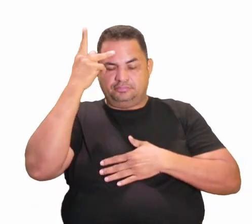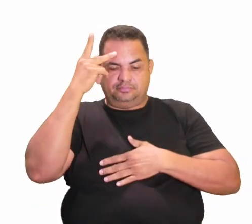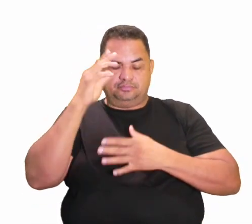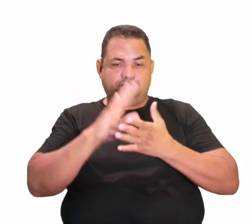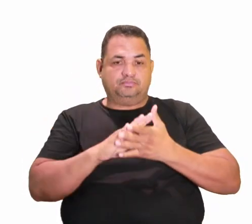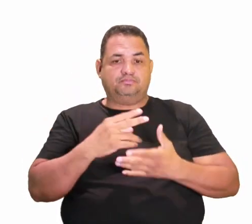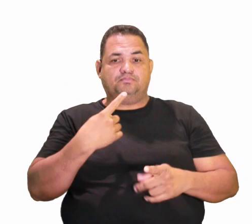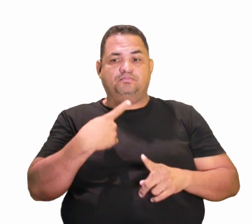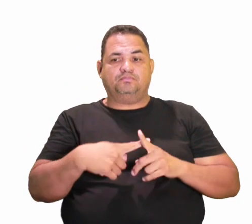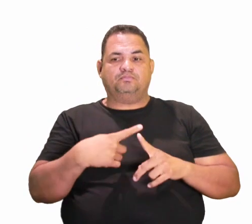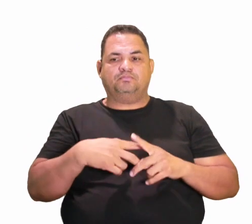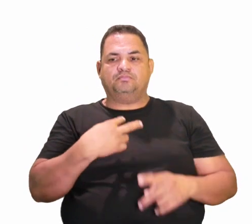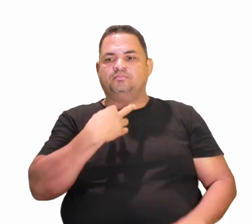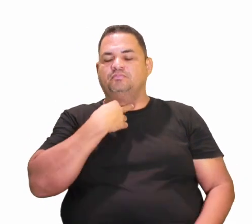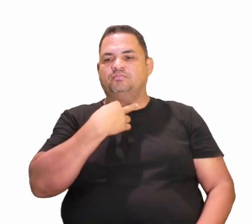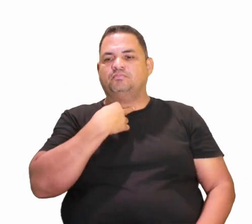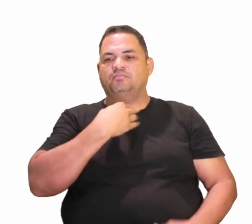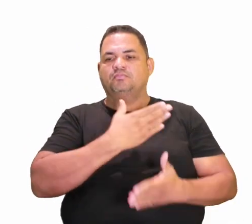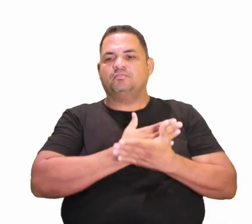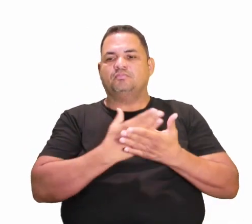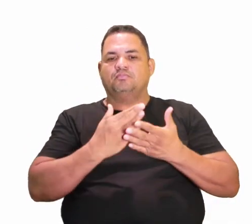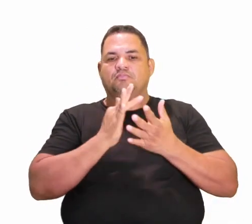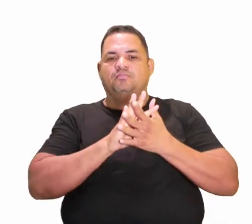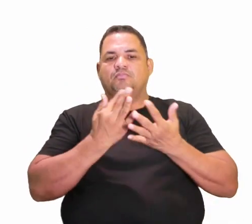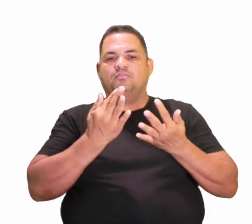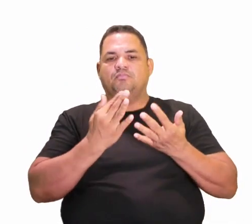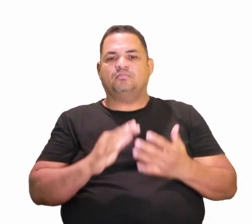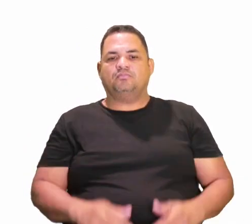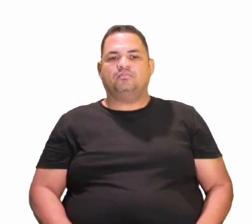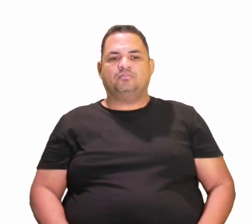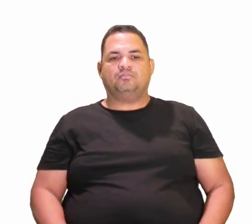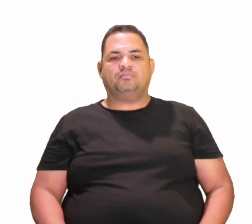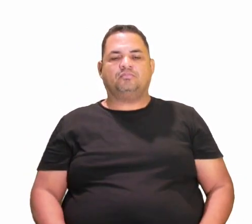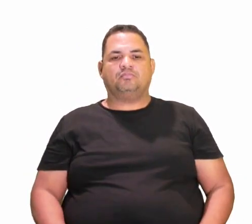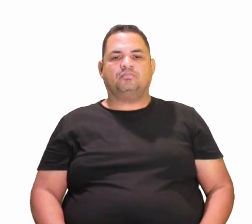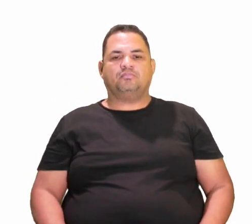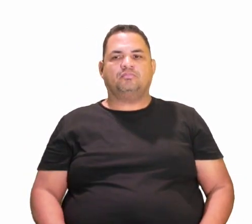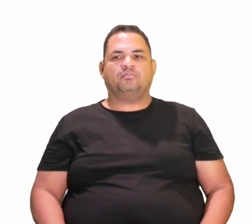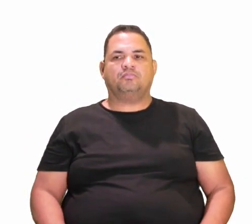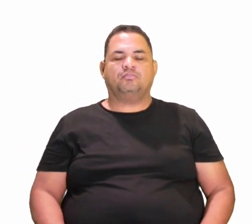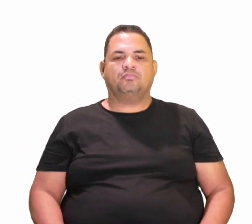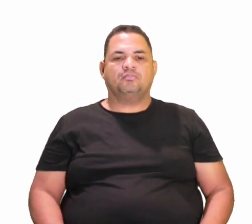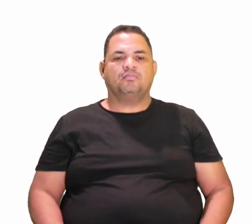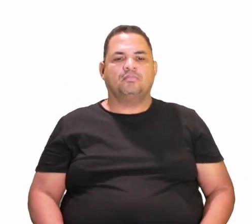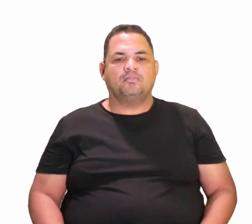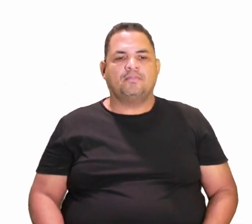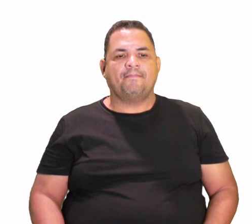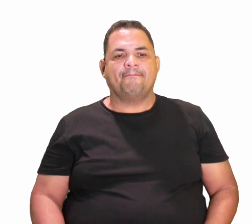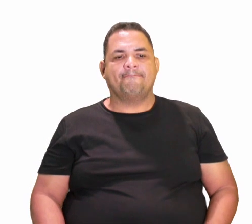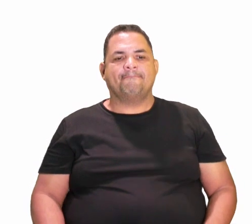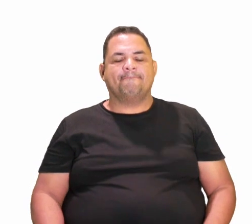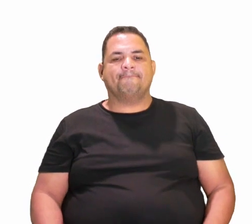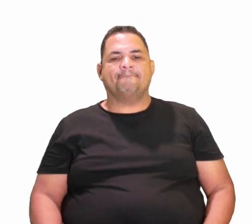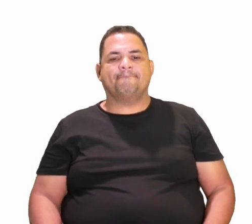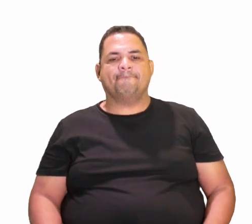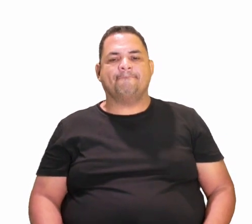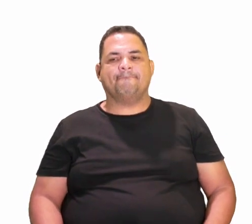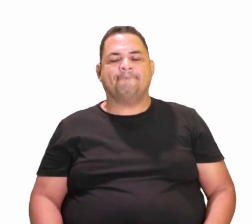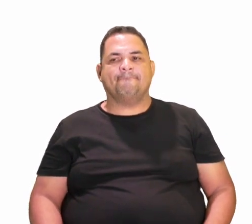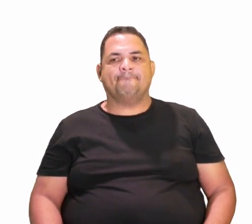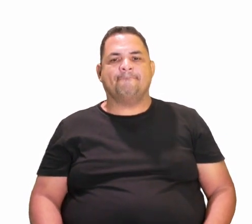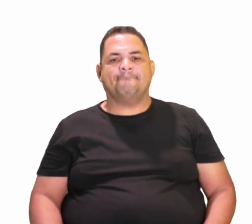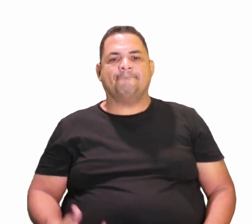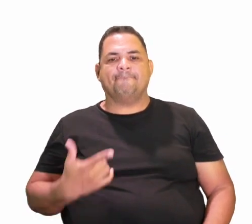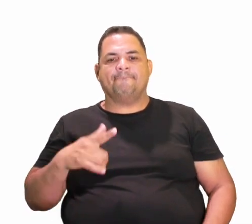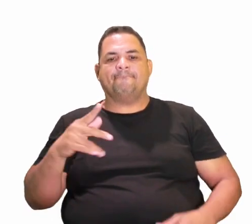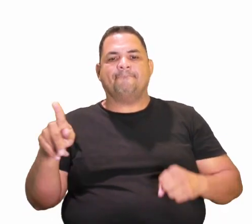não posso começar uma frase. Eu não posso começar uma frase sem